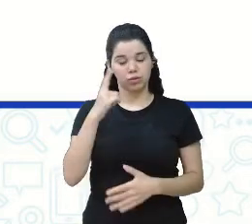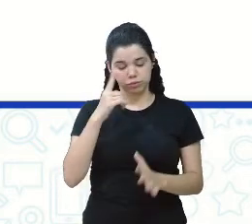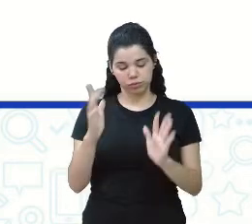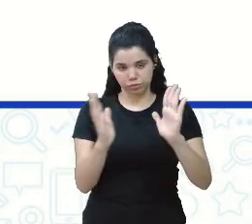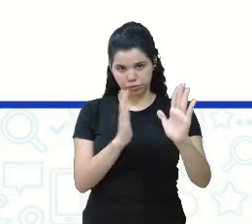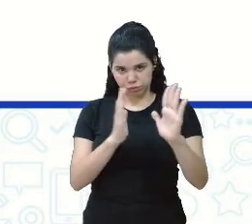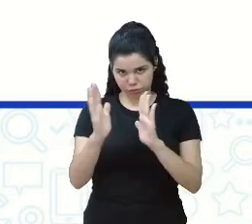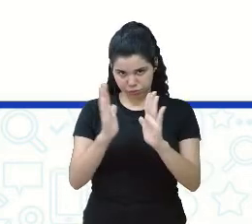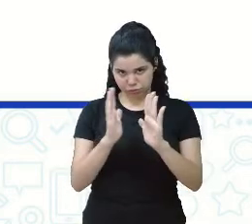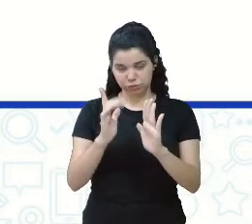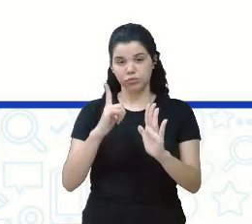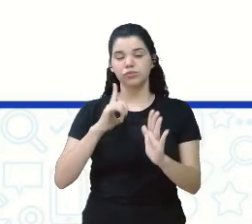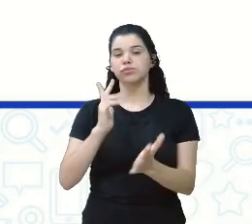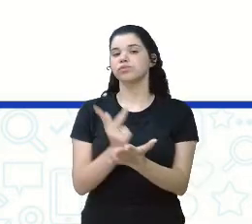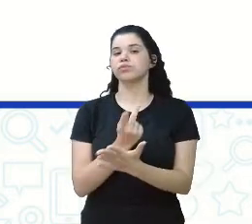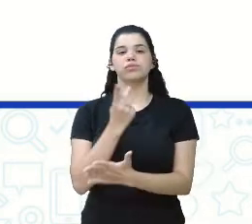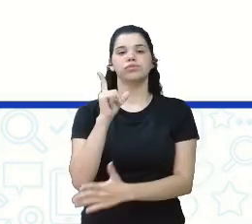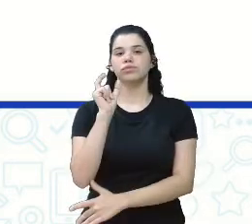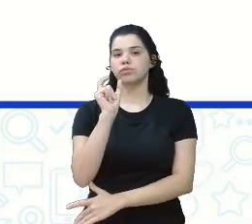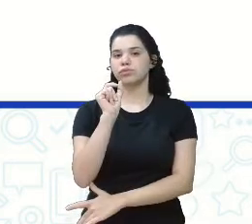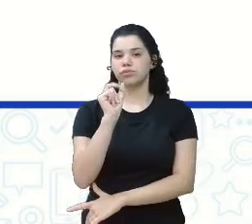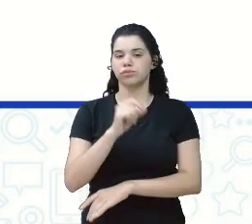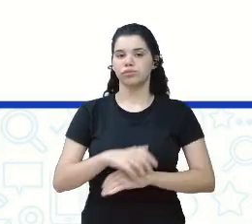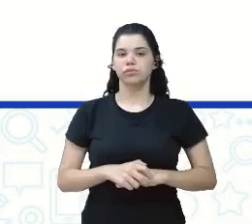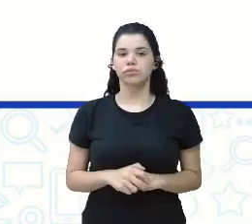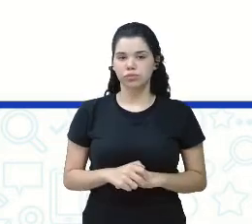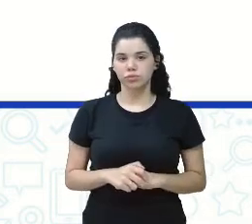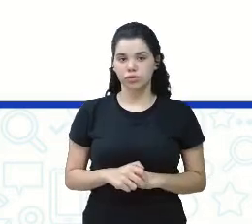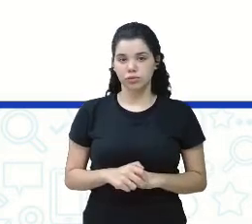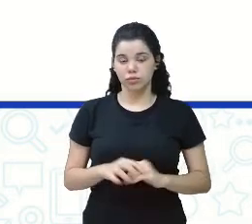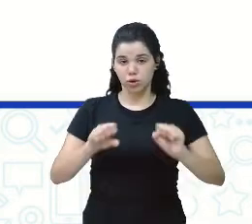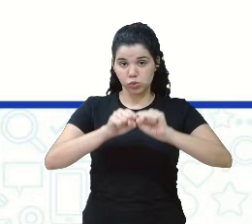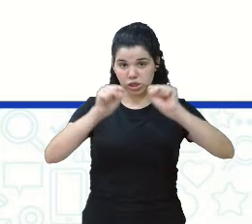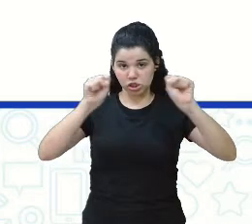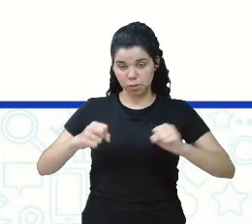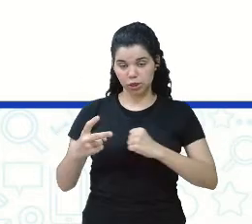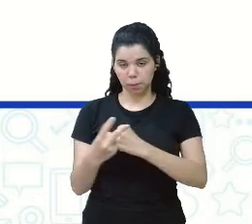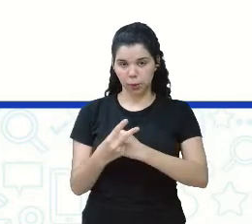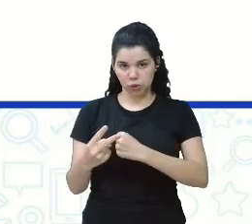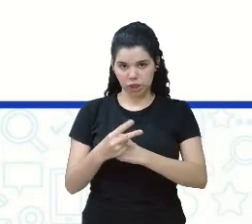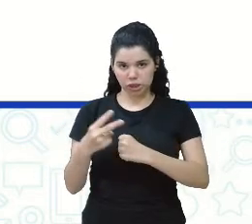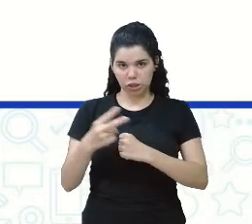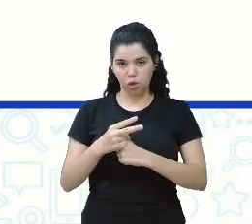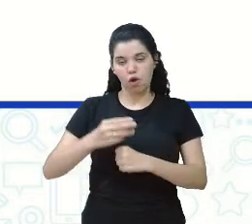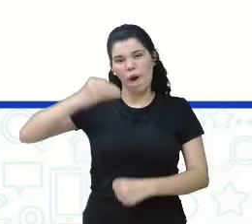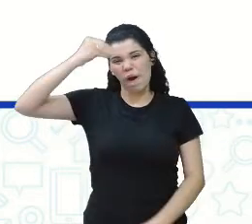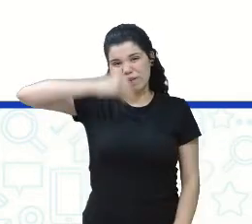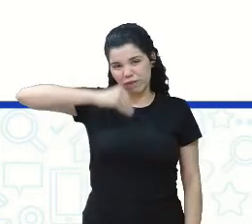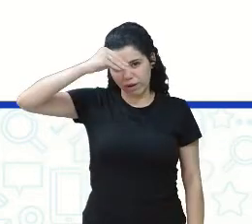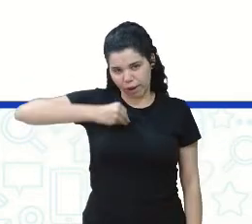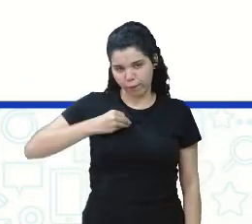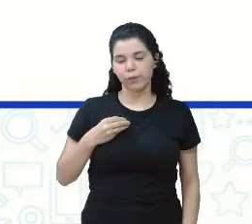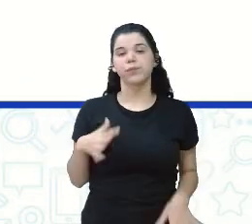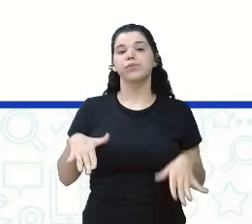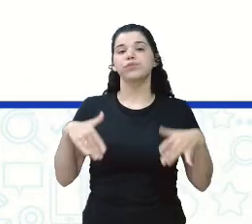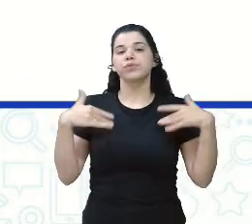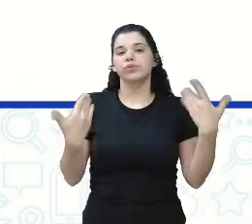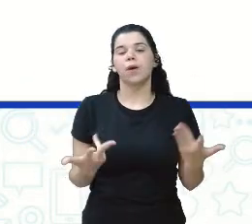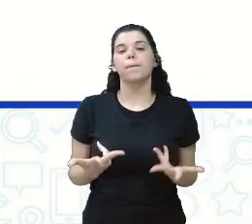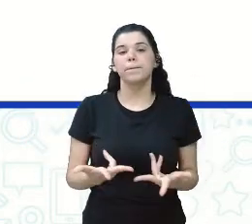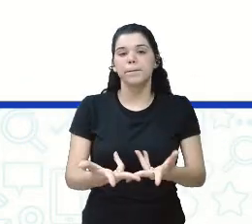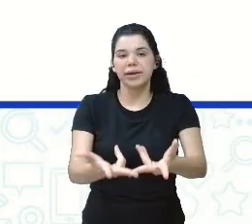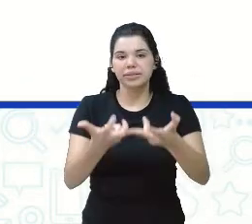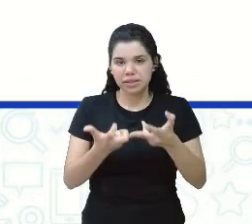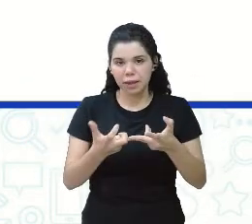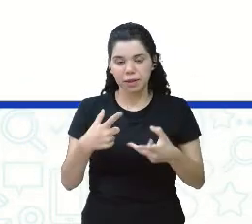fase já vai acontecer um grande comprometimento do sistema imunológico do indivíduo, sendo observado o